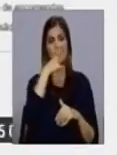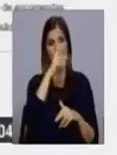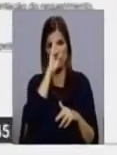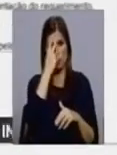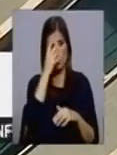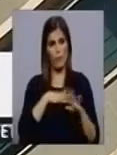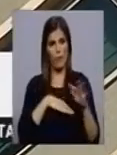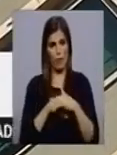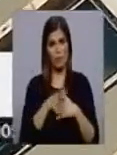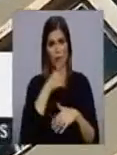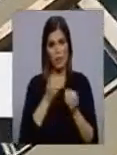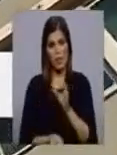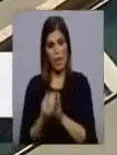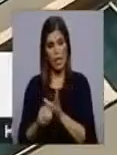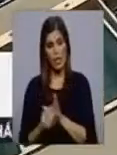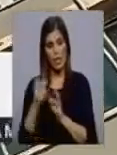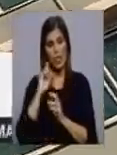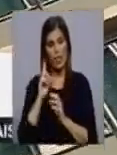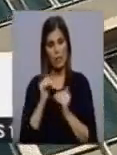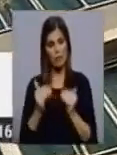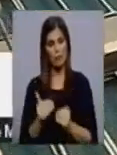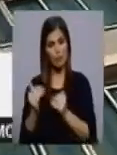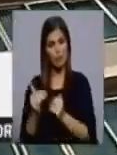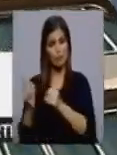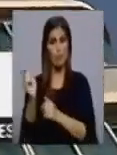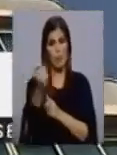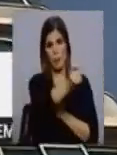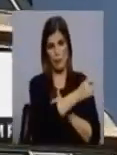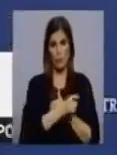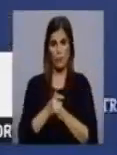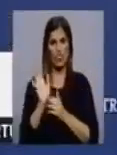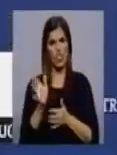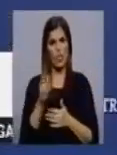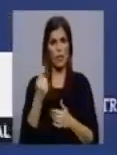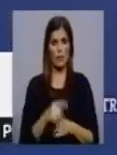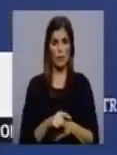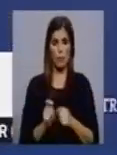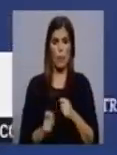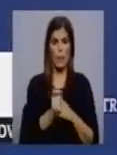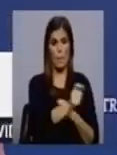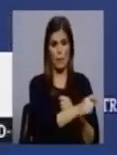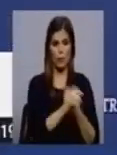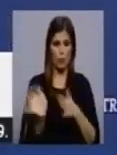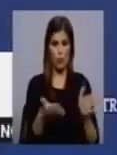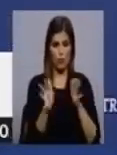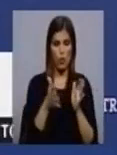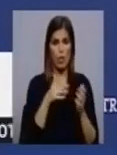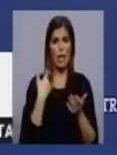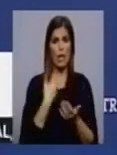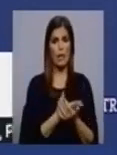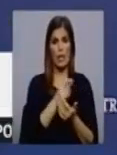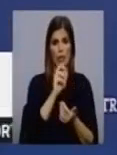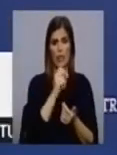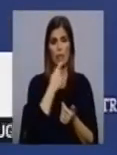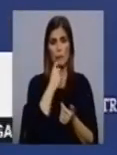feito e diz que foram criadas várias datas de pagamento. Já temos pagamentos processados até dia 30 de